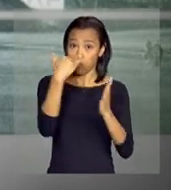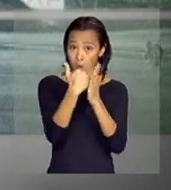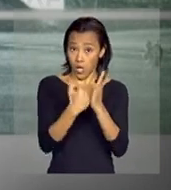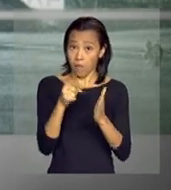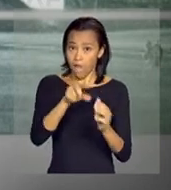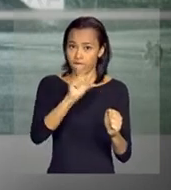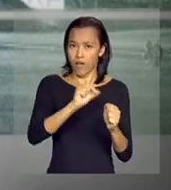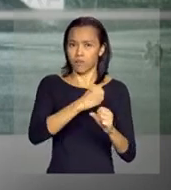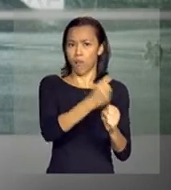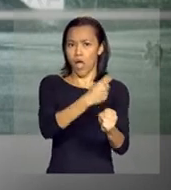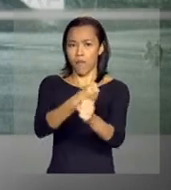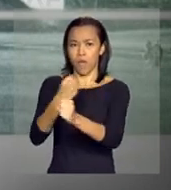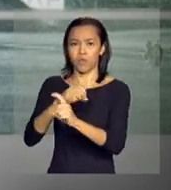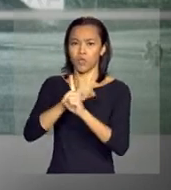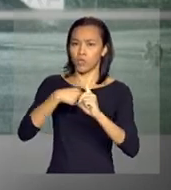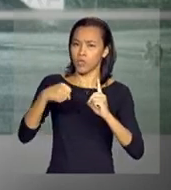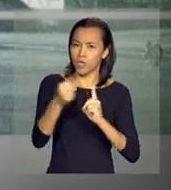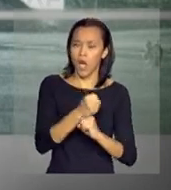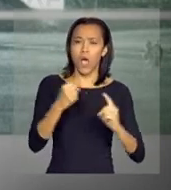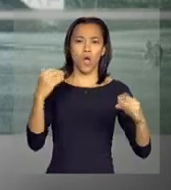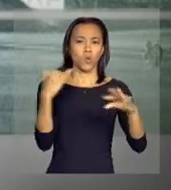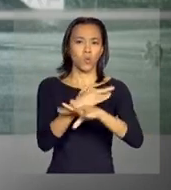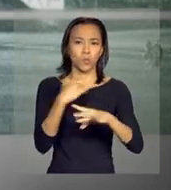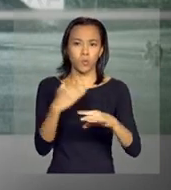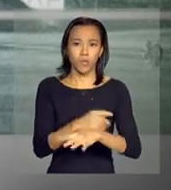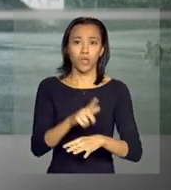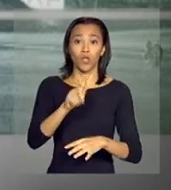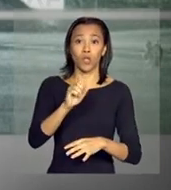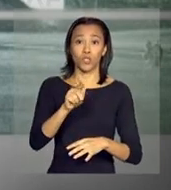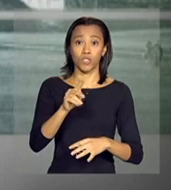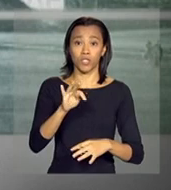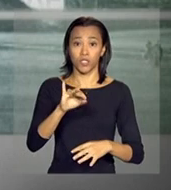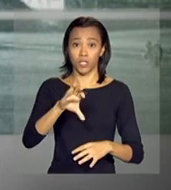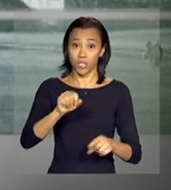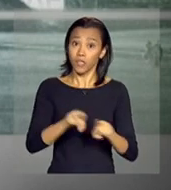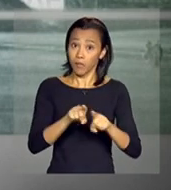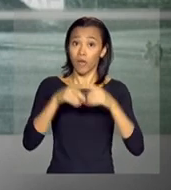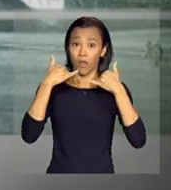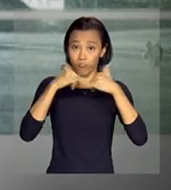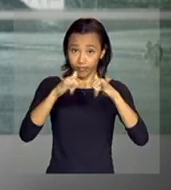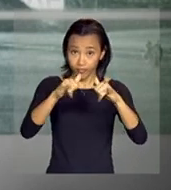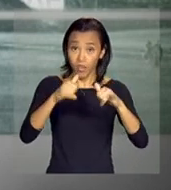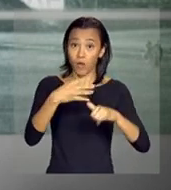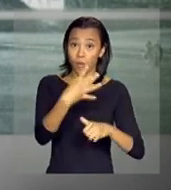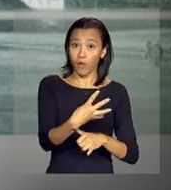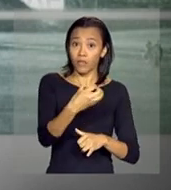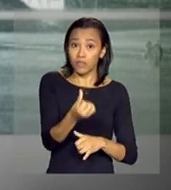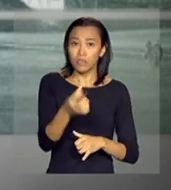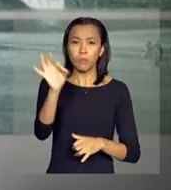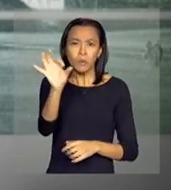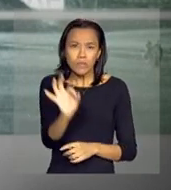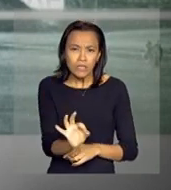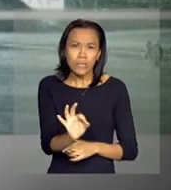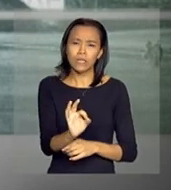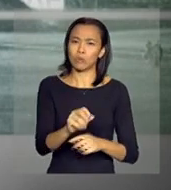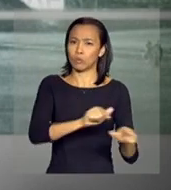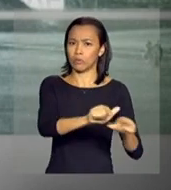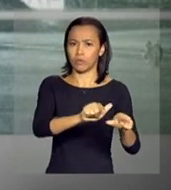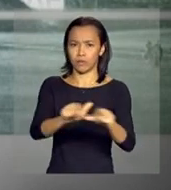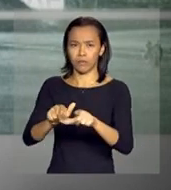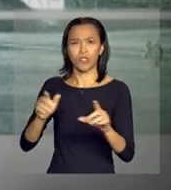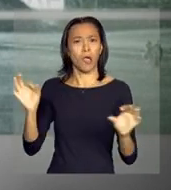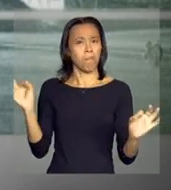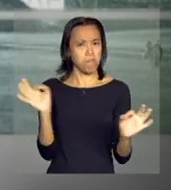programa executa obras de infraestrutura social, urbana, logística e energética. 46% das ações